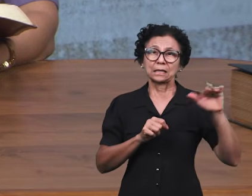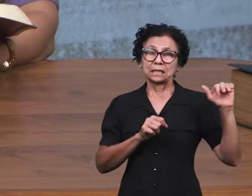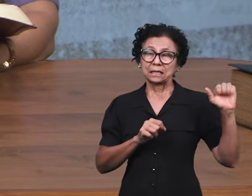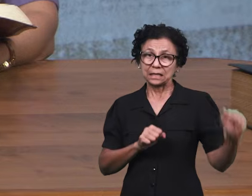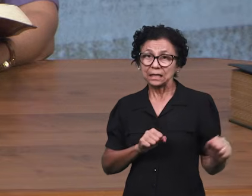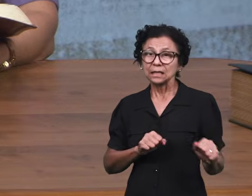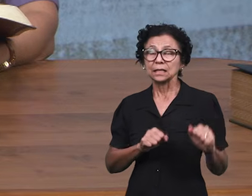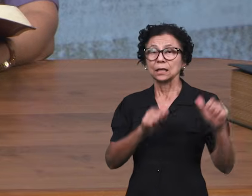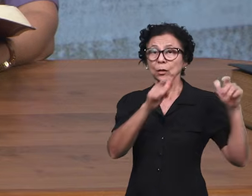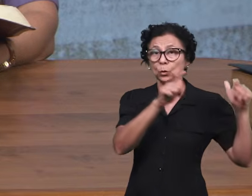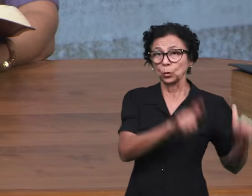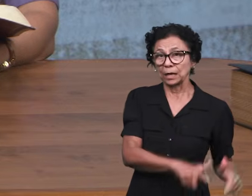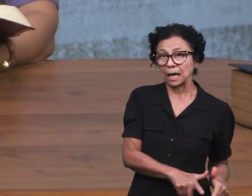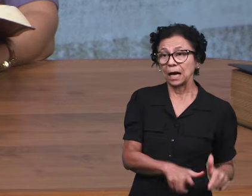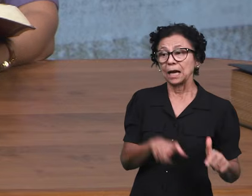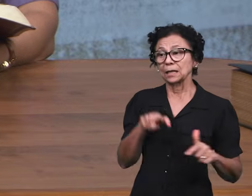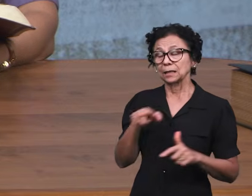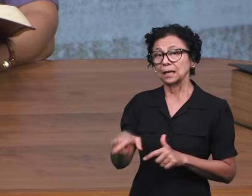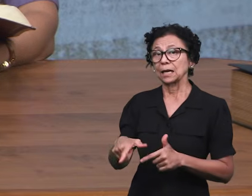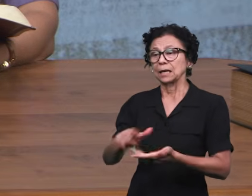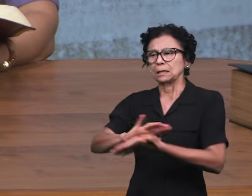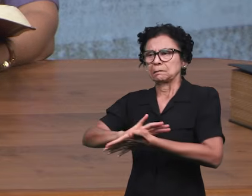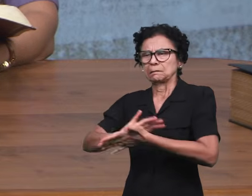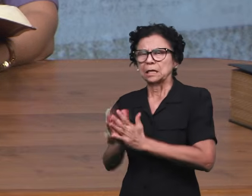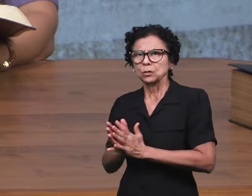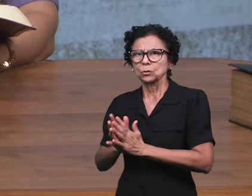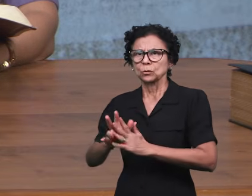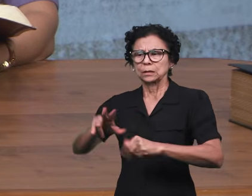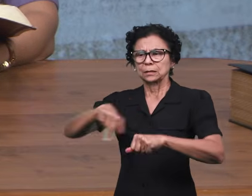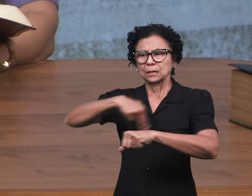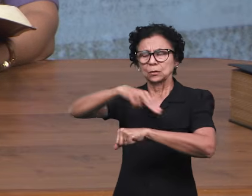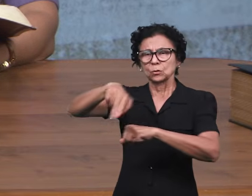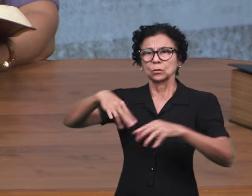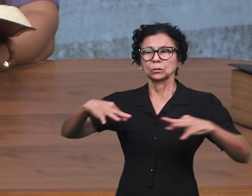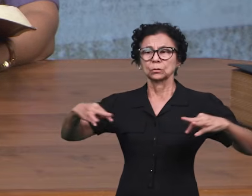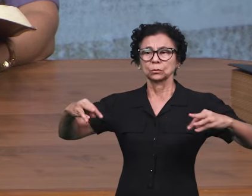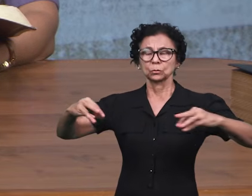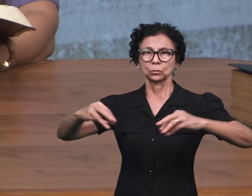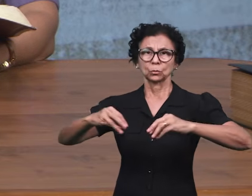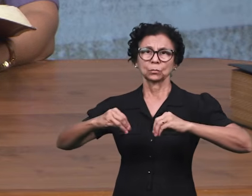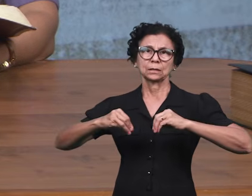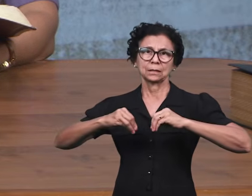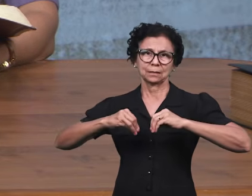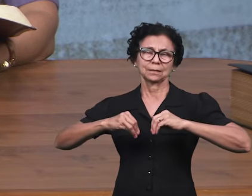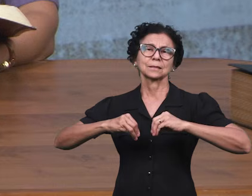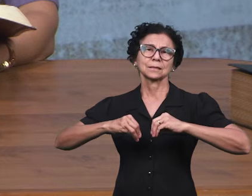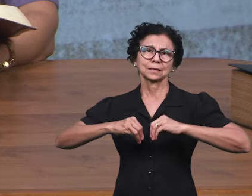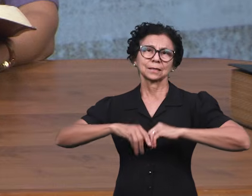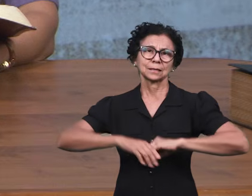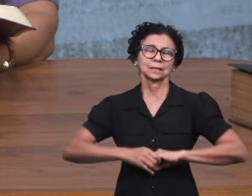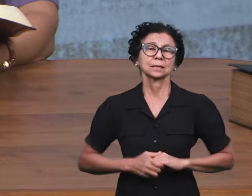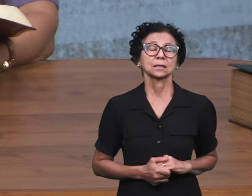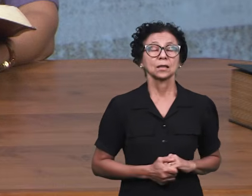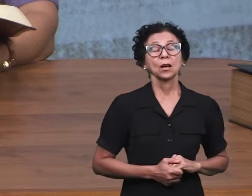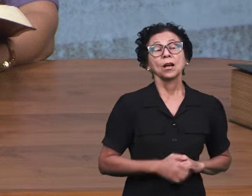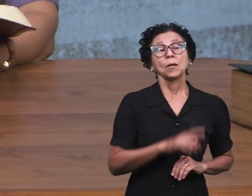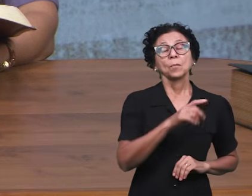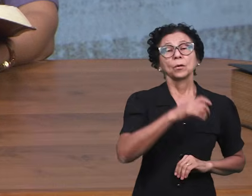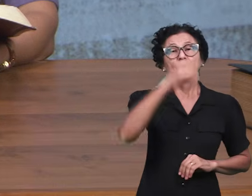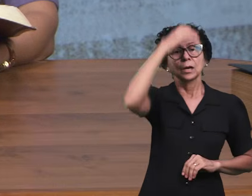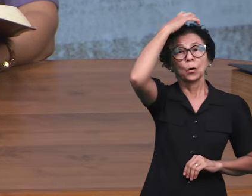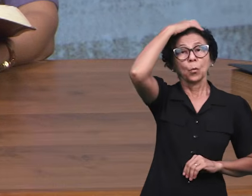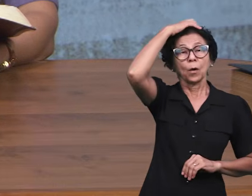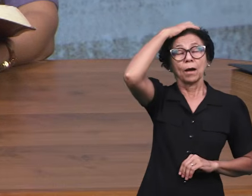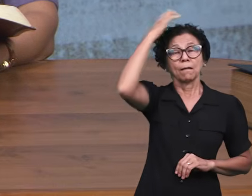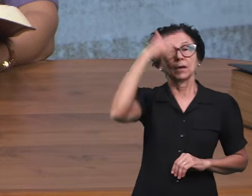desarraigar não poucas nações. Porque diz: não são meus príncipes